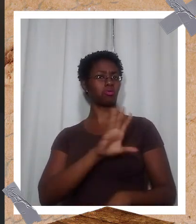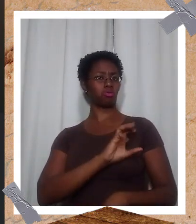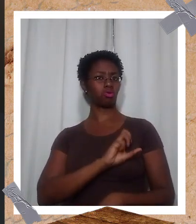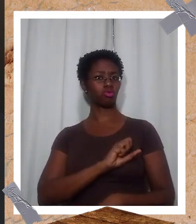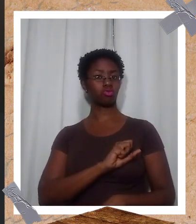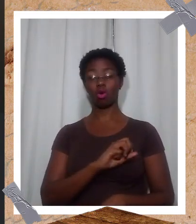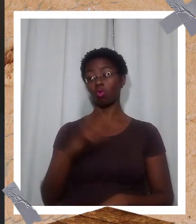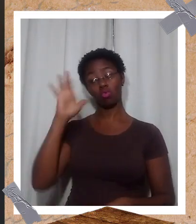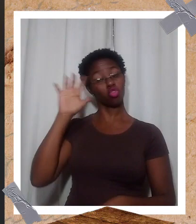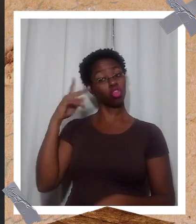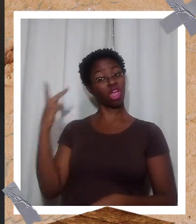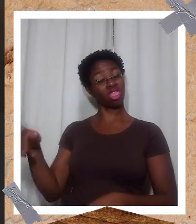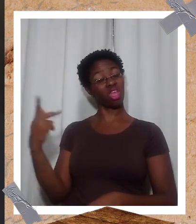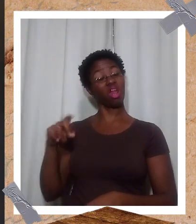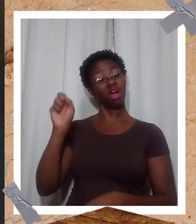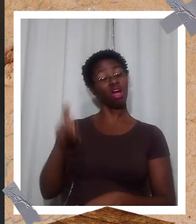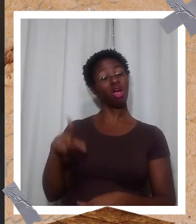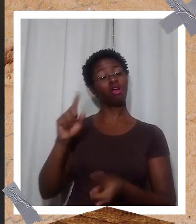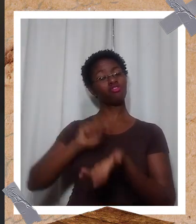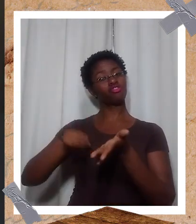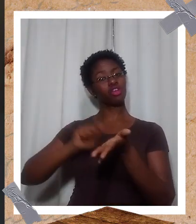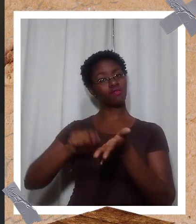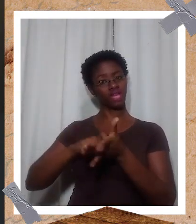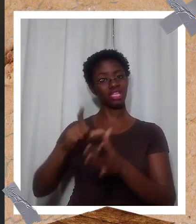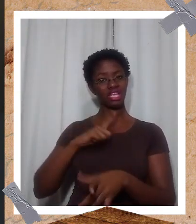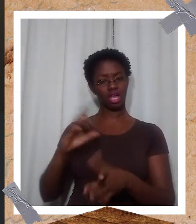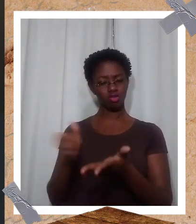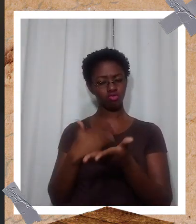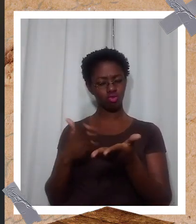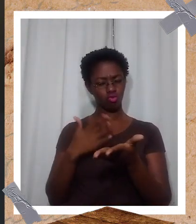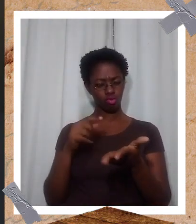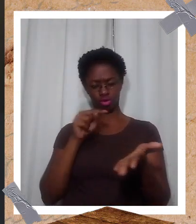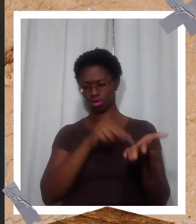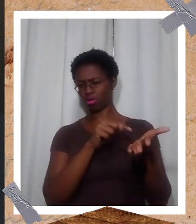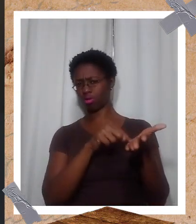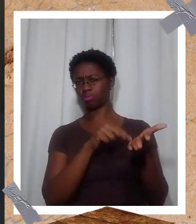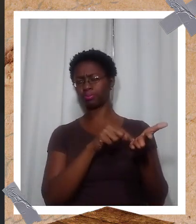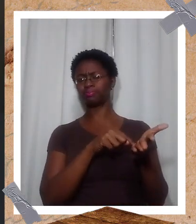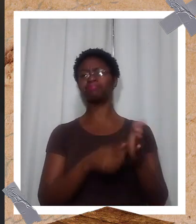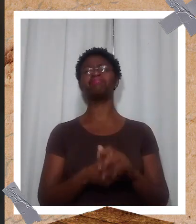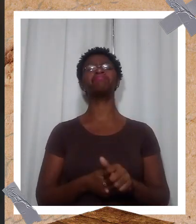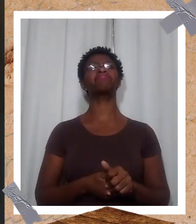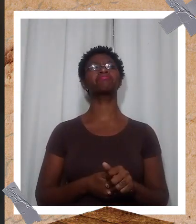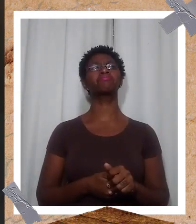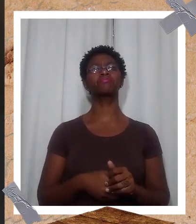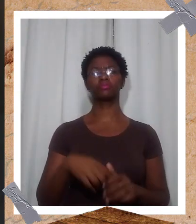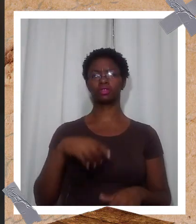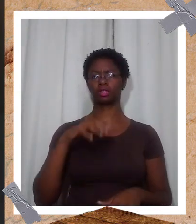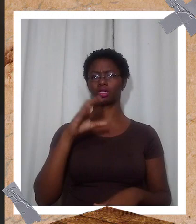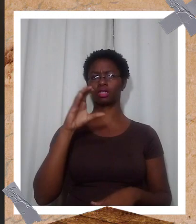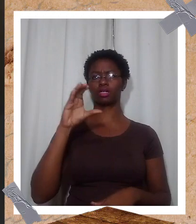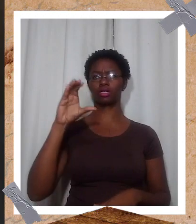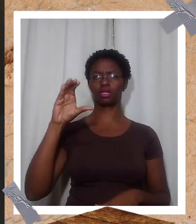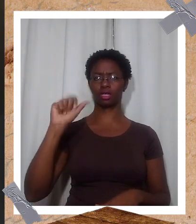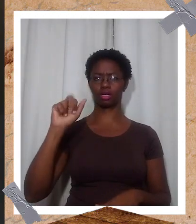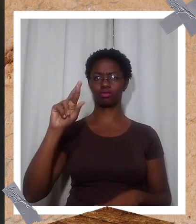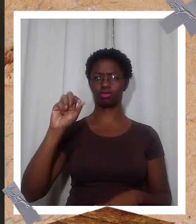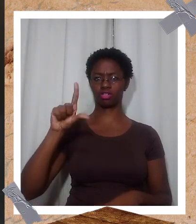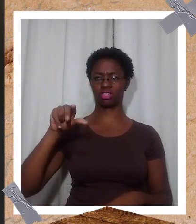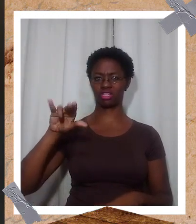dela era escrever. Né? Tem até aqui no livro dela, Carolina Maria de